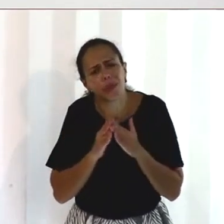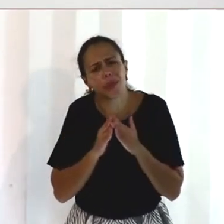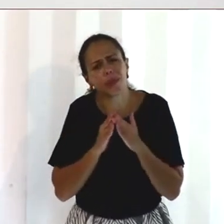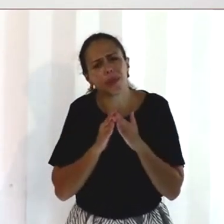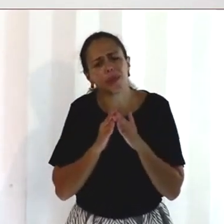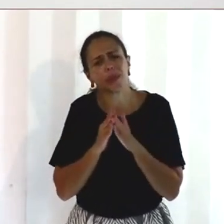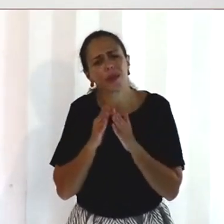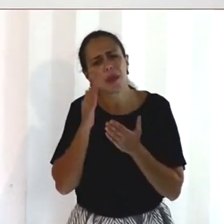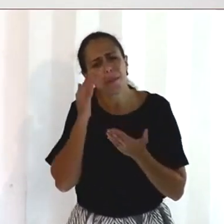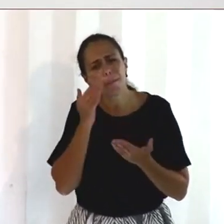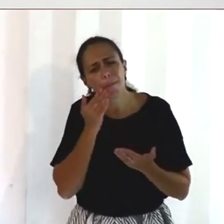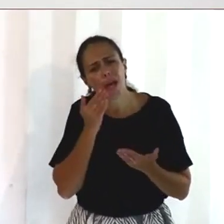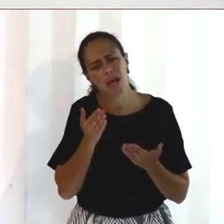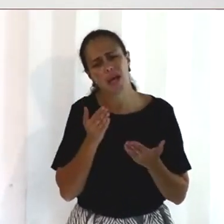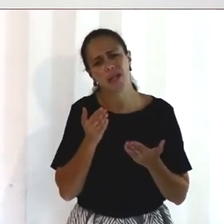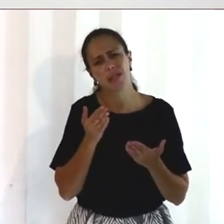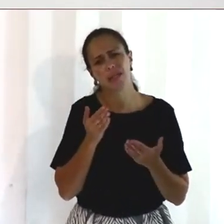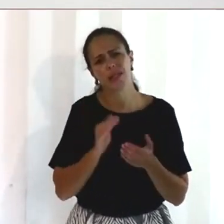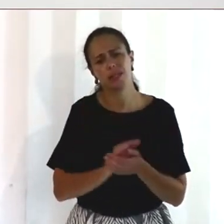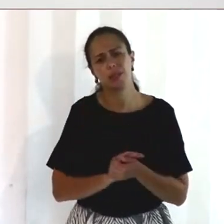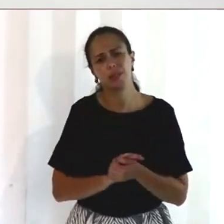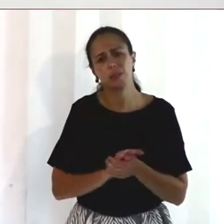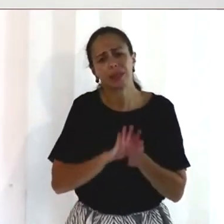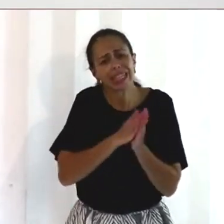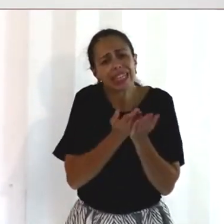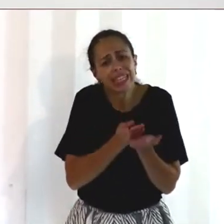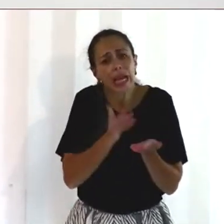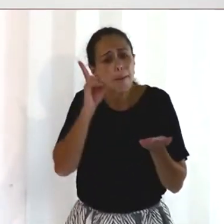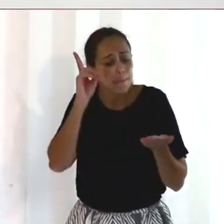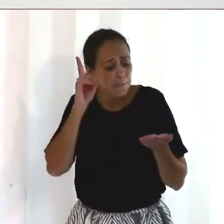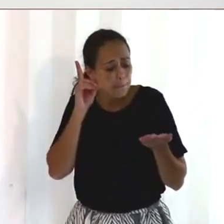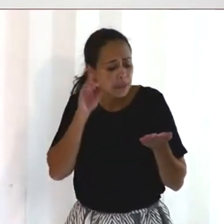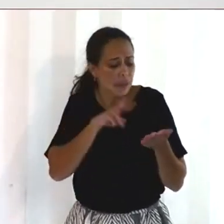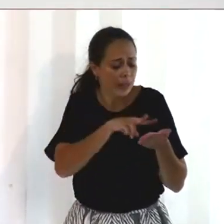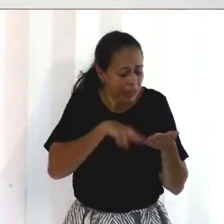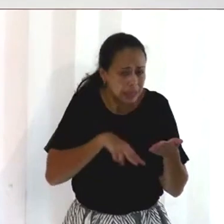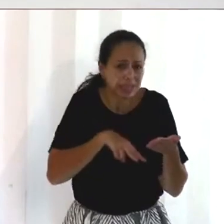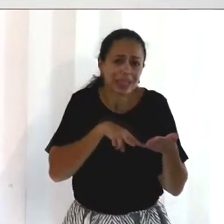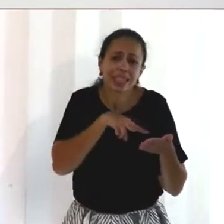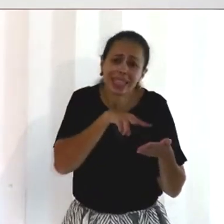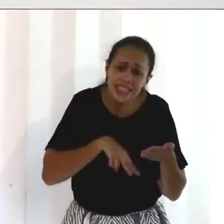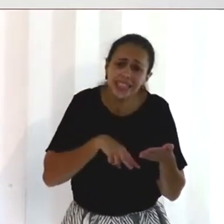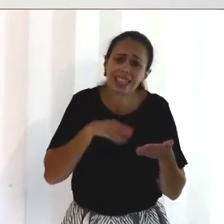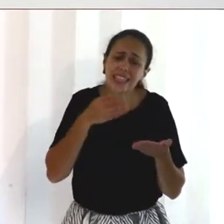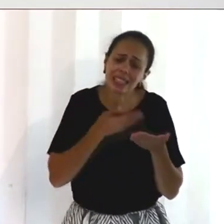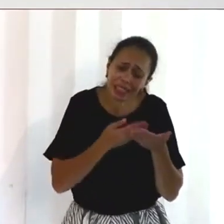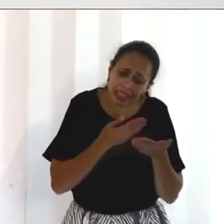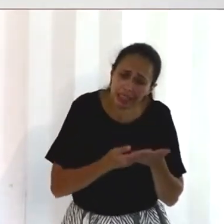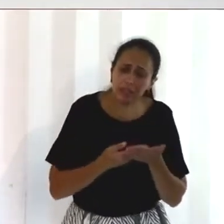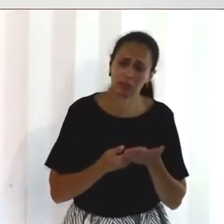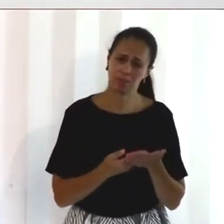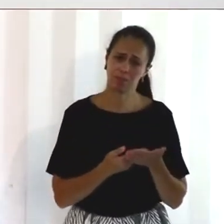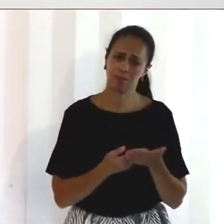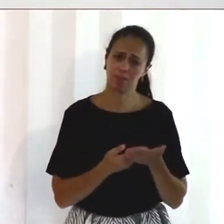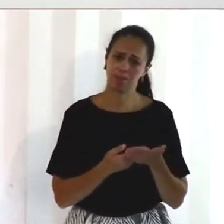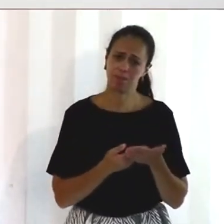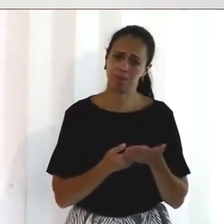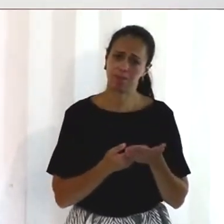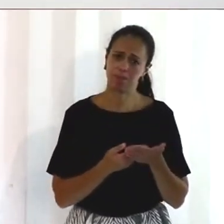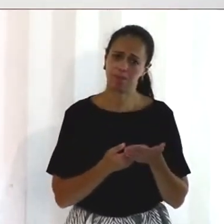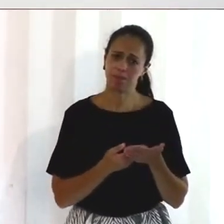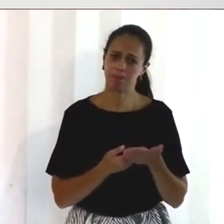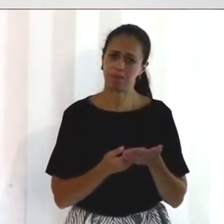vida. Por favor, leia as Escrituras. E uma terceira coisa, que eu pedi para as crianças pontuarem